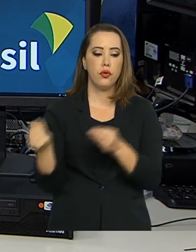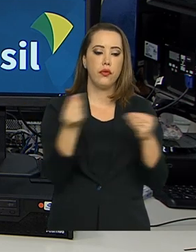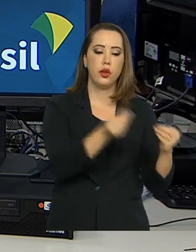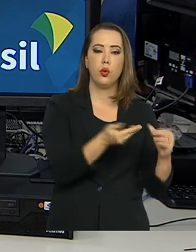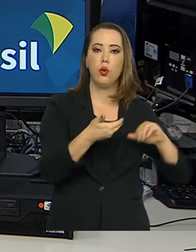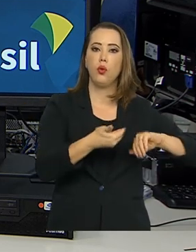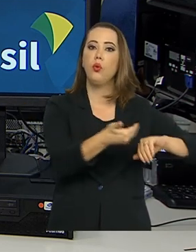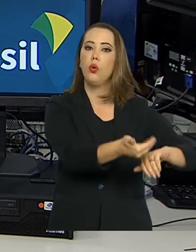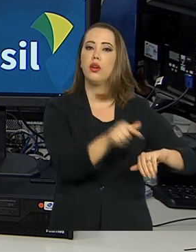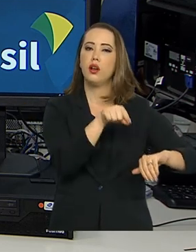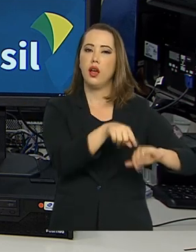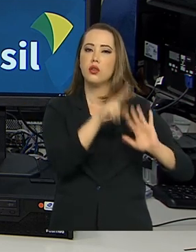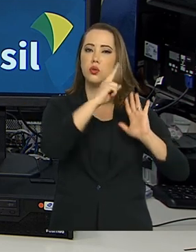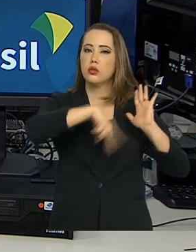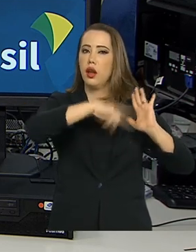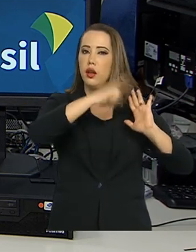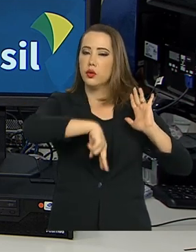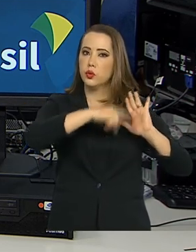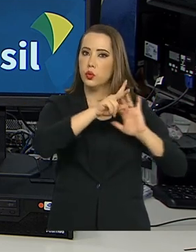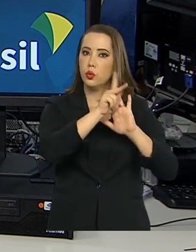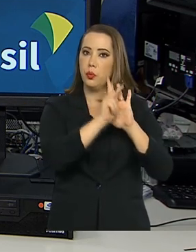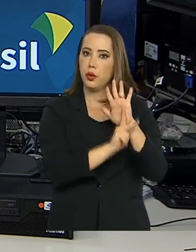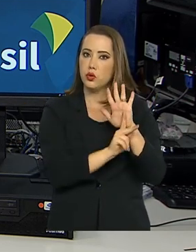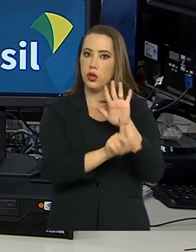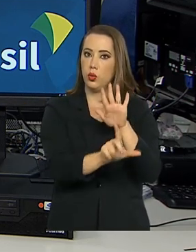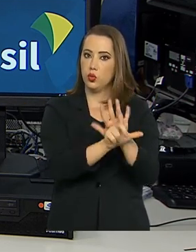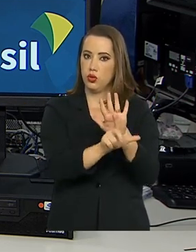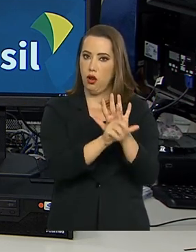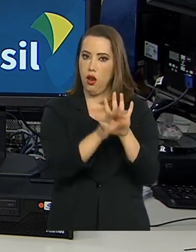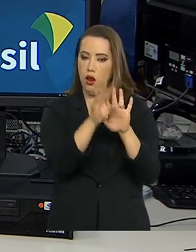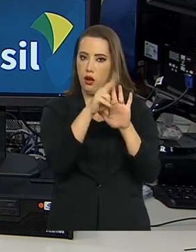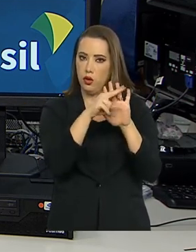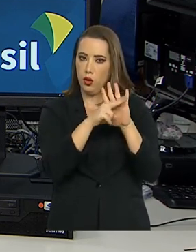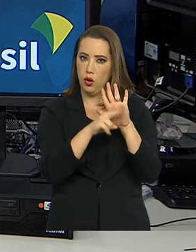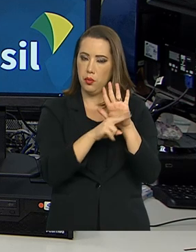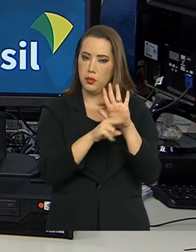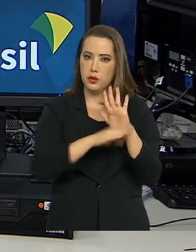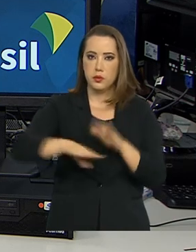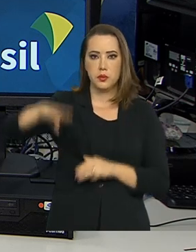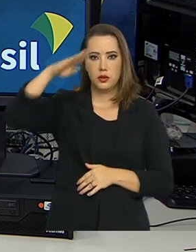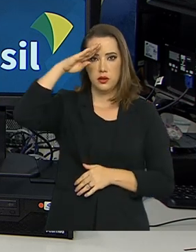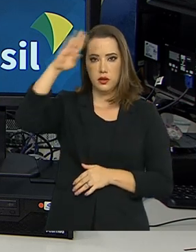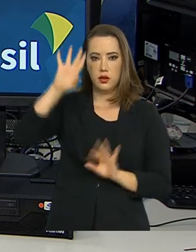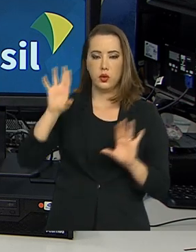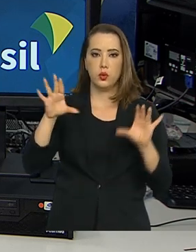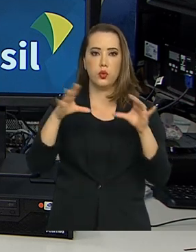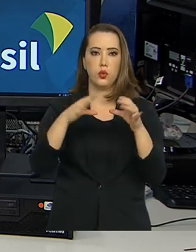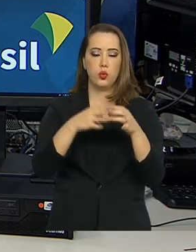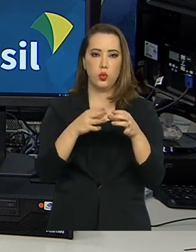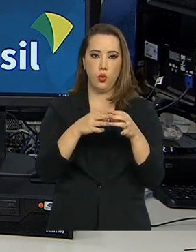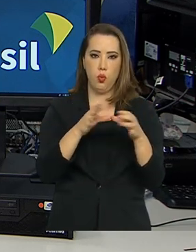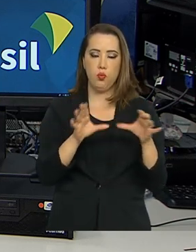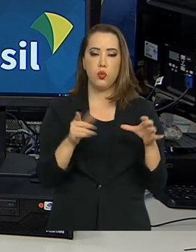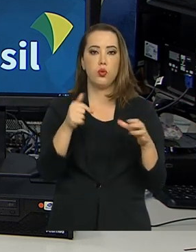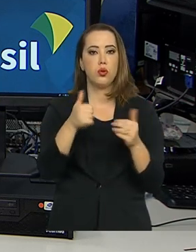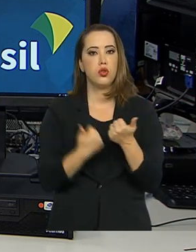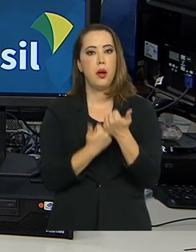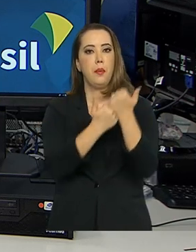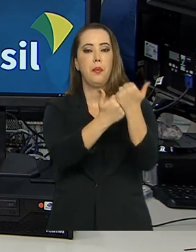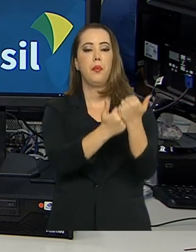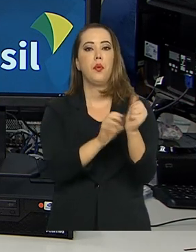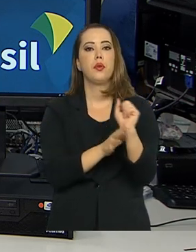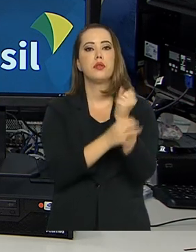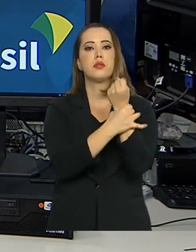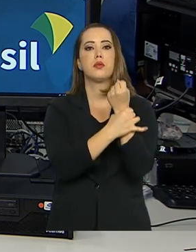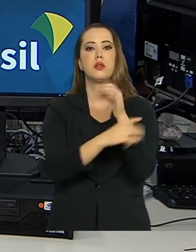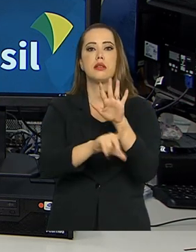Nacional texto do projeto de lei que estabelece normas aos militares e integrantes dos órgãos que trabalham em apoio a operações de garantia